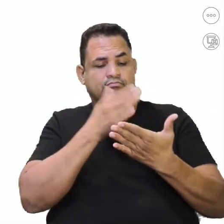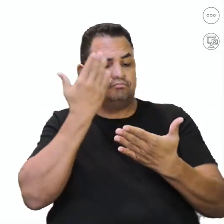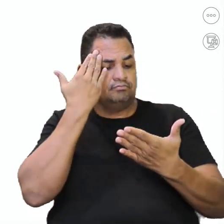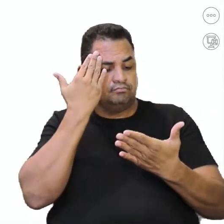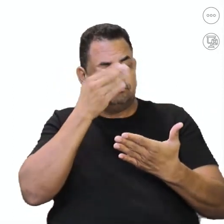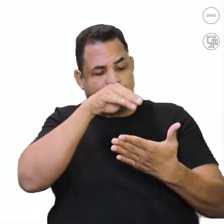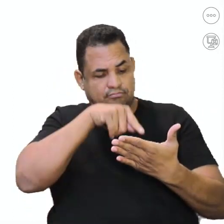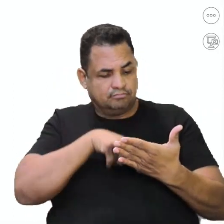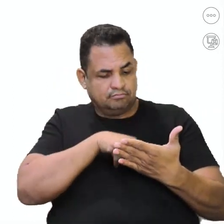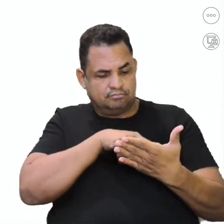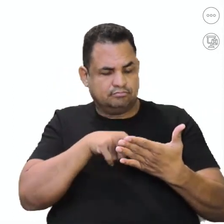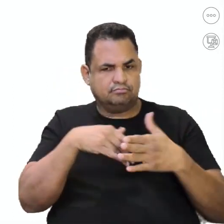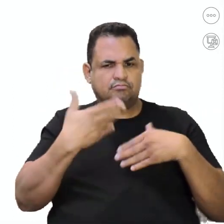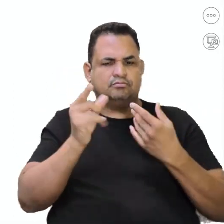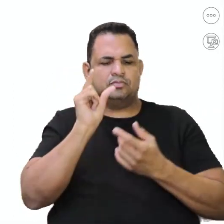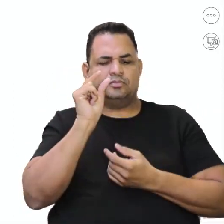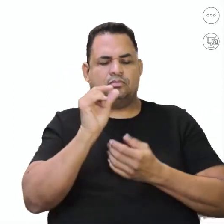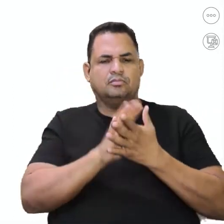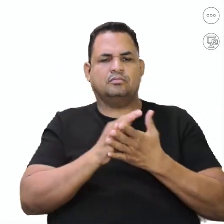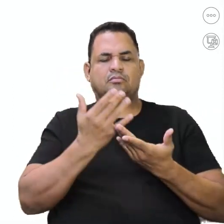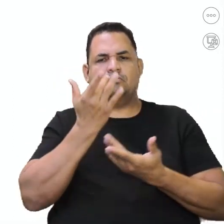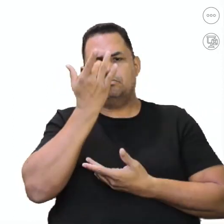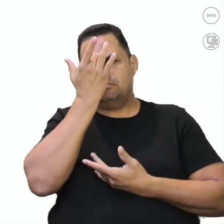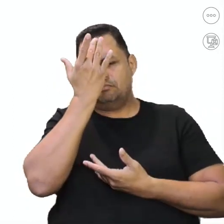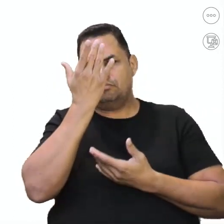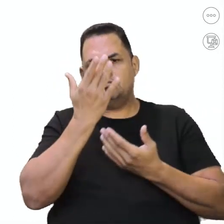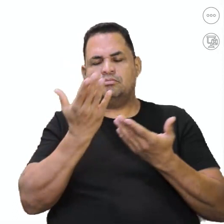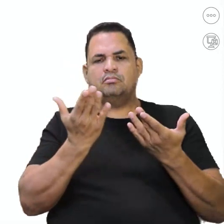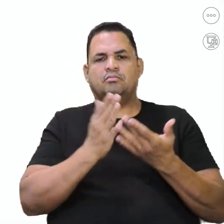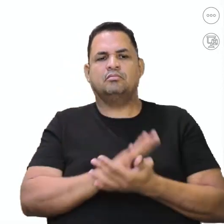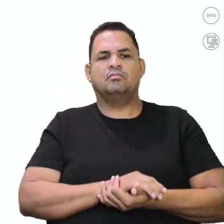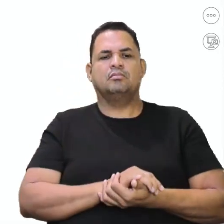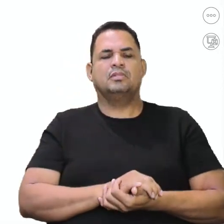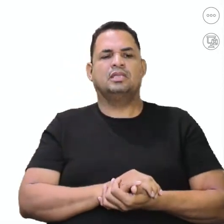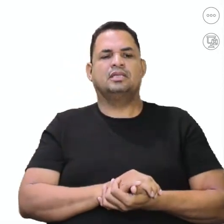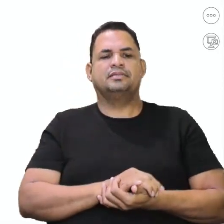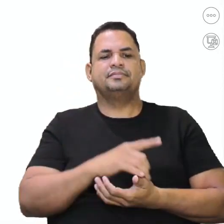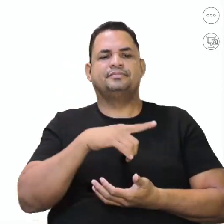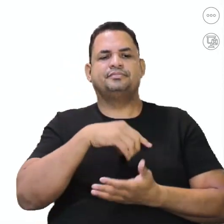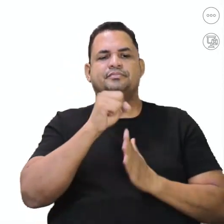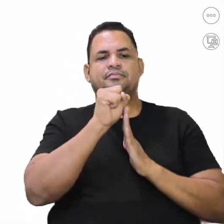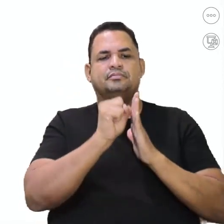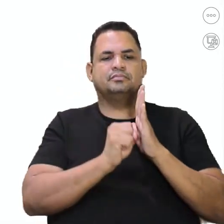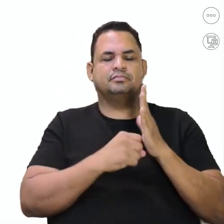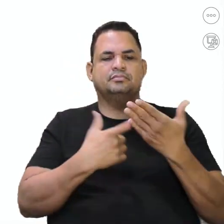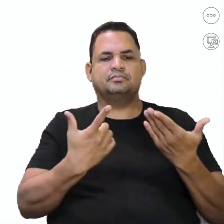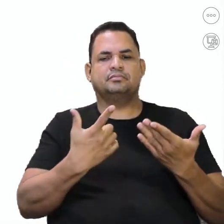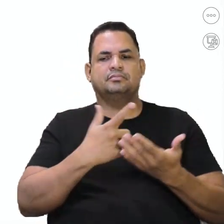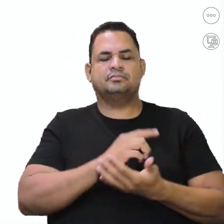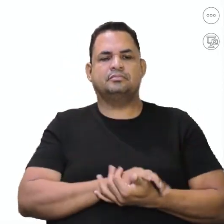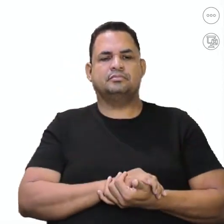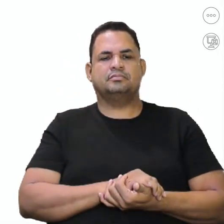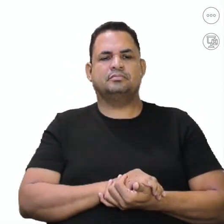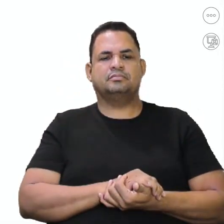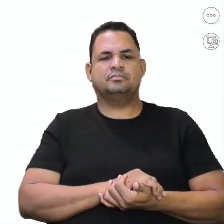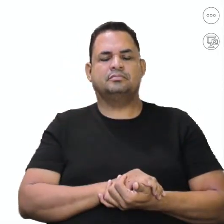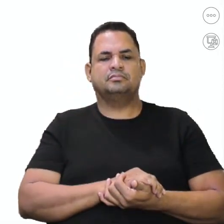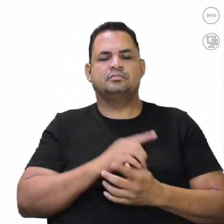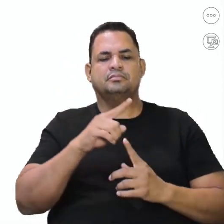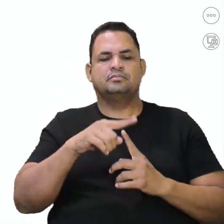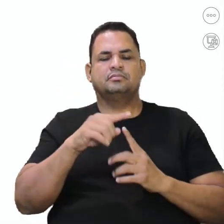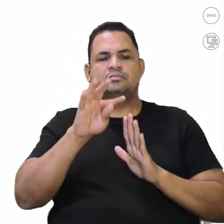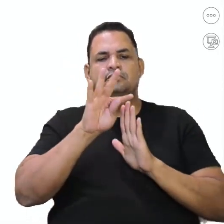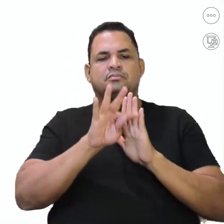você compreender. Quanto menos palavras, mais fácil para você digerir aquela informação. Nós temos o article, como eu falei para vocês, é um estilo